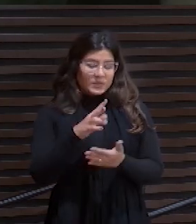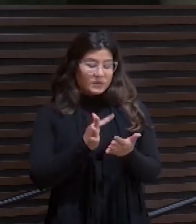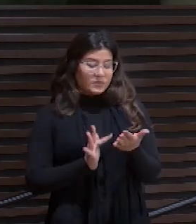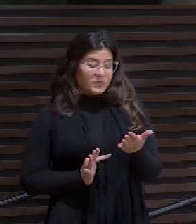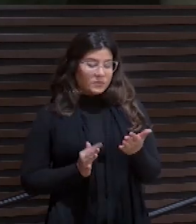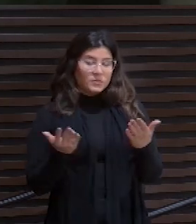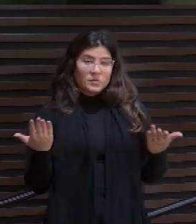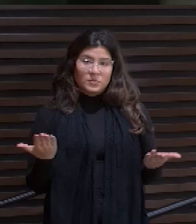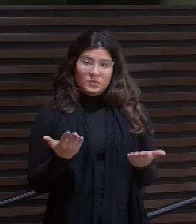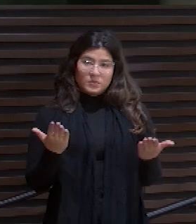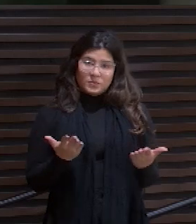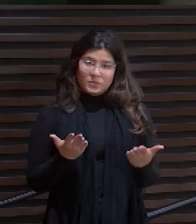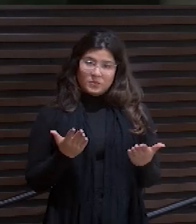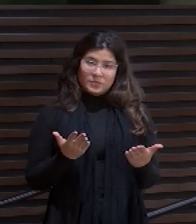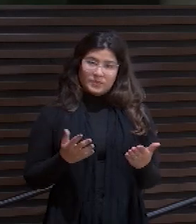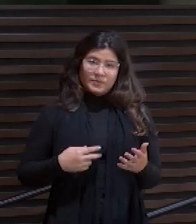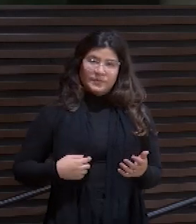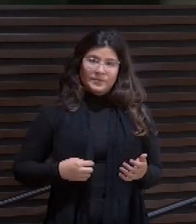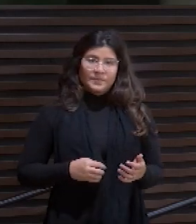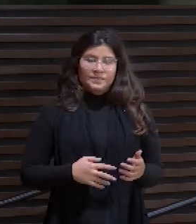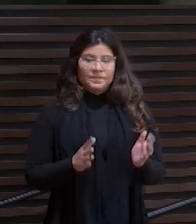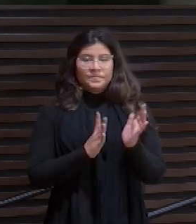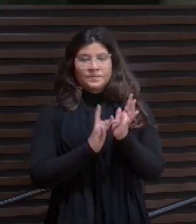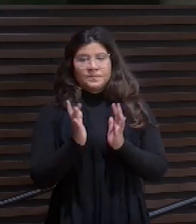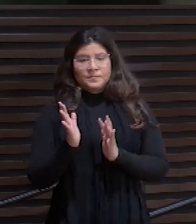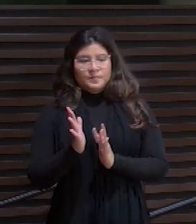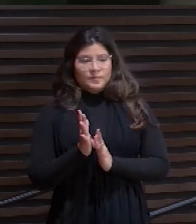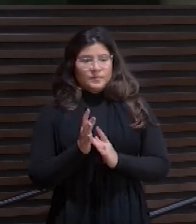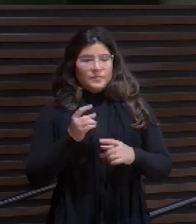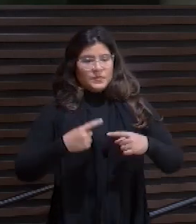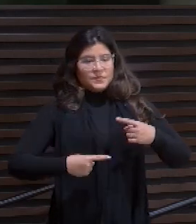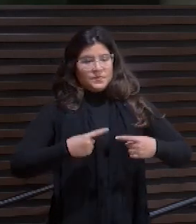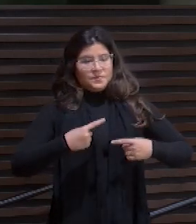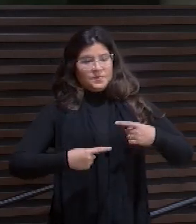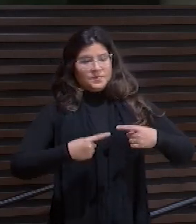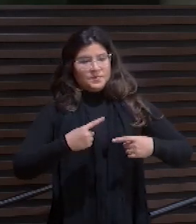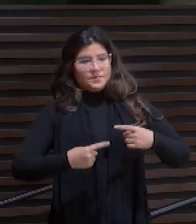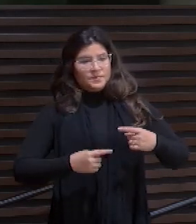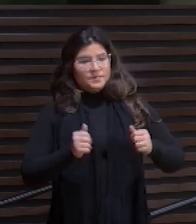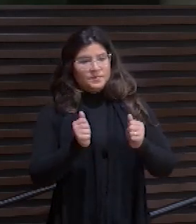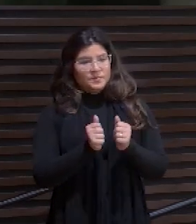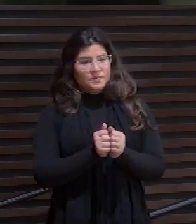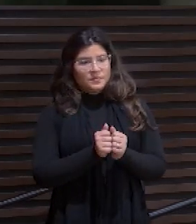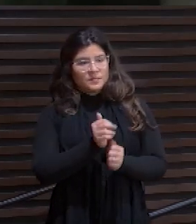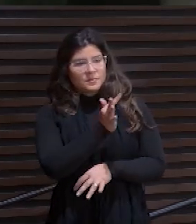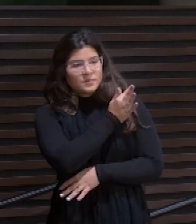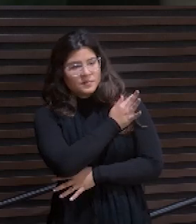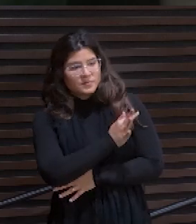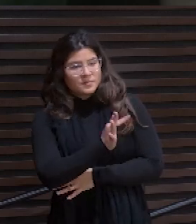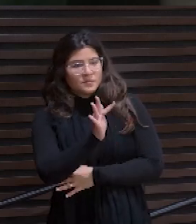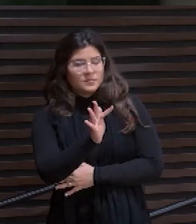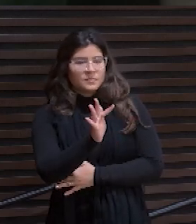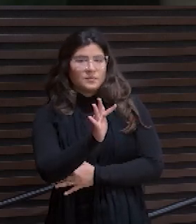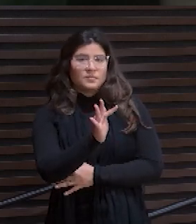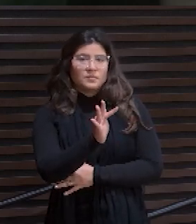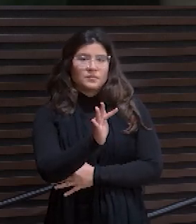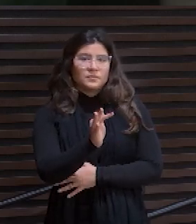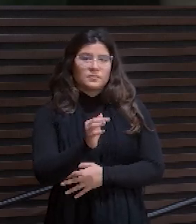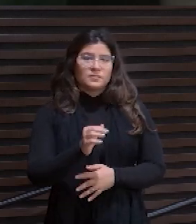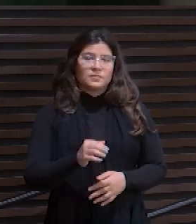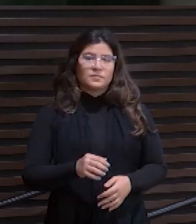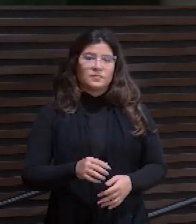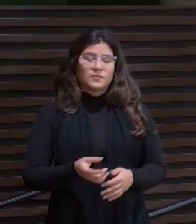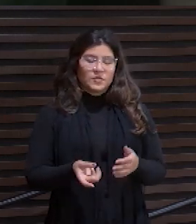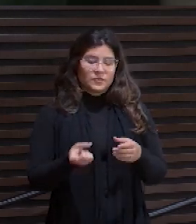embate agora que Jesus ele está tendo alguns embates consecutivos com os fariseus, se você voltar ali um pouquinho o capítulo 5.